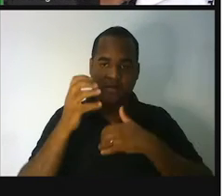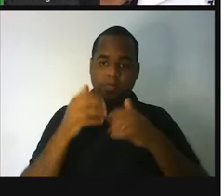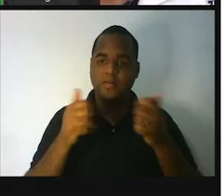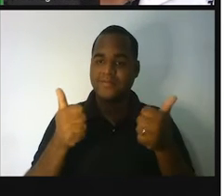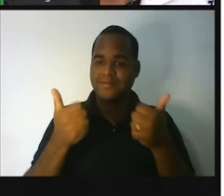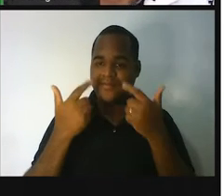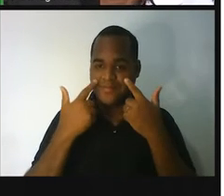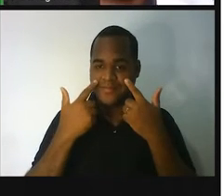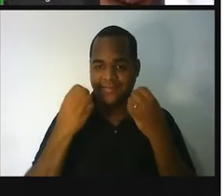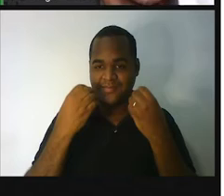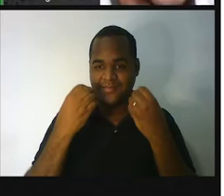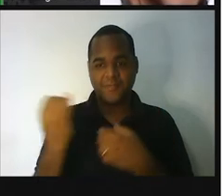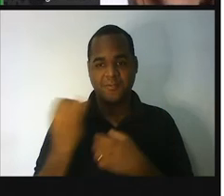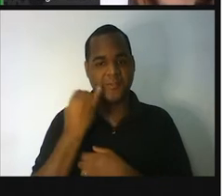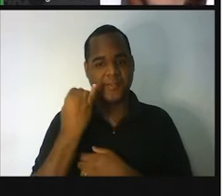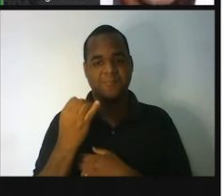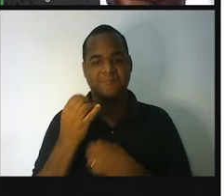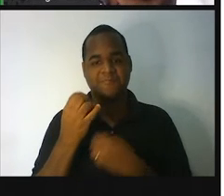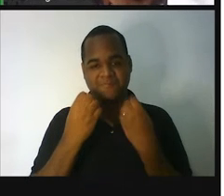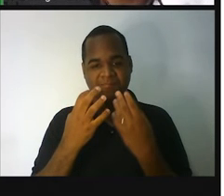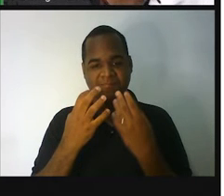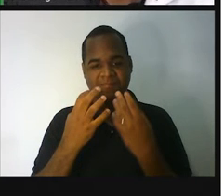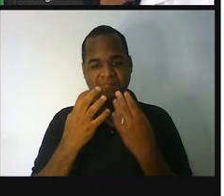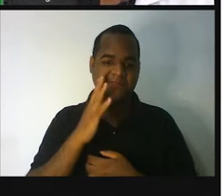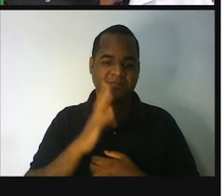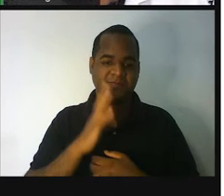bacana que você vai aprender a